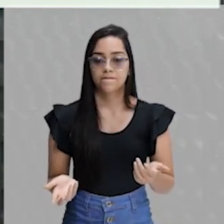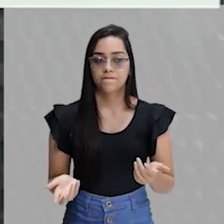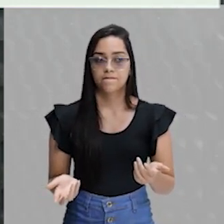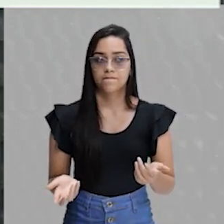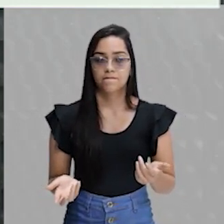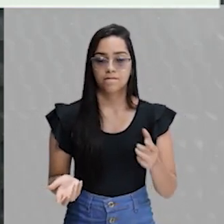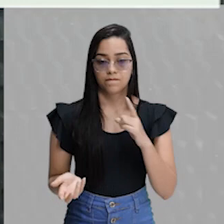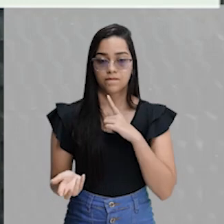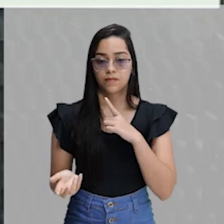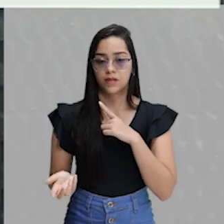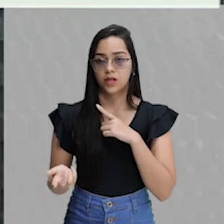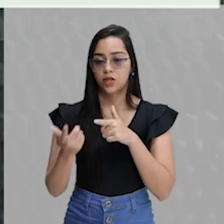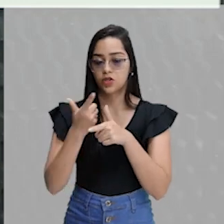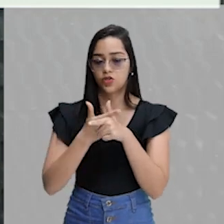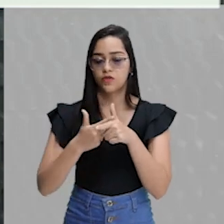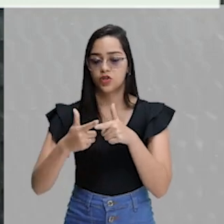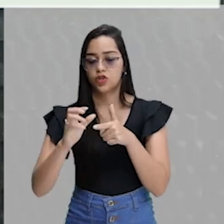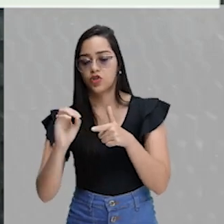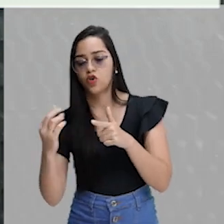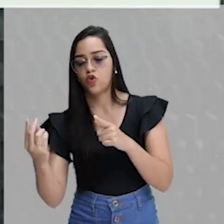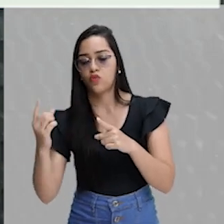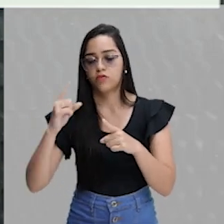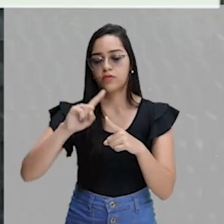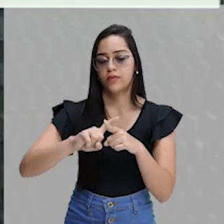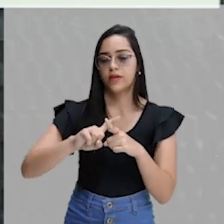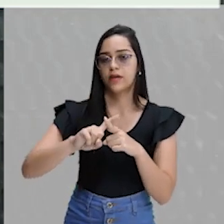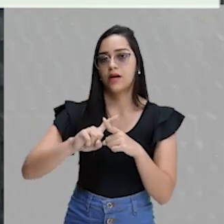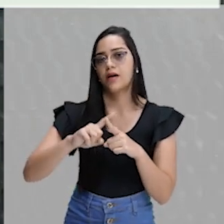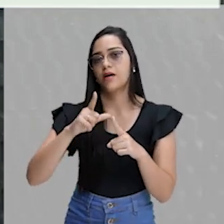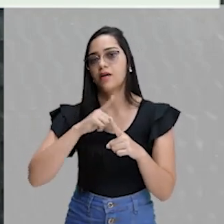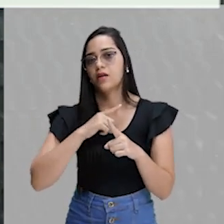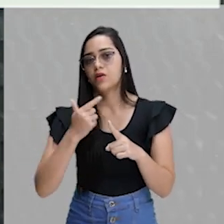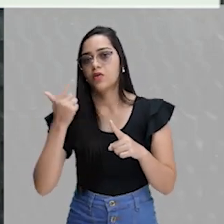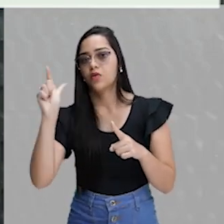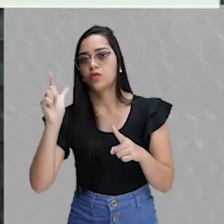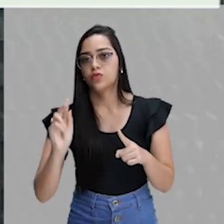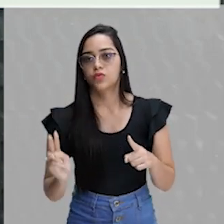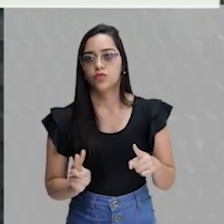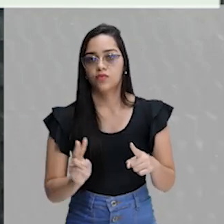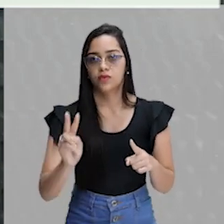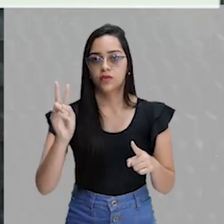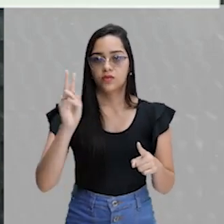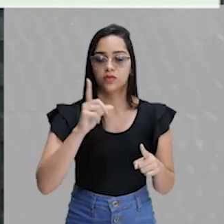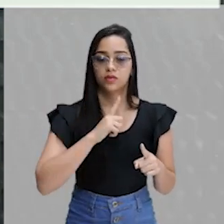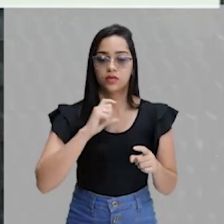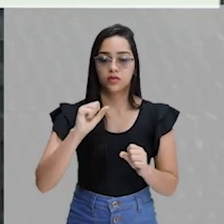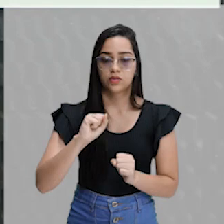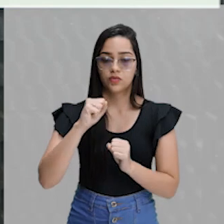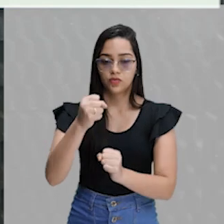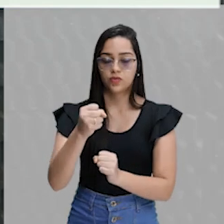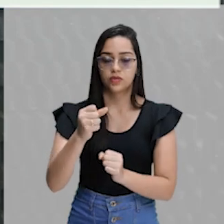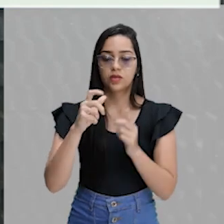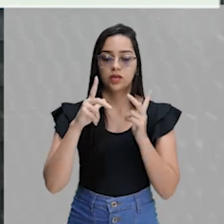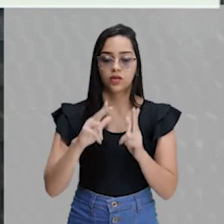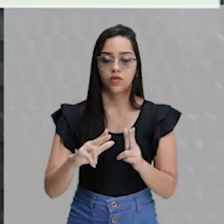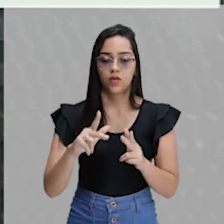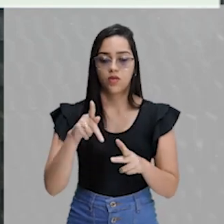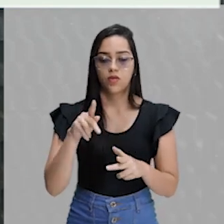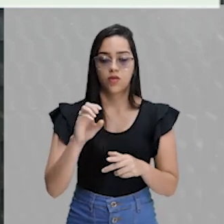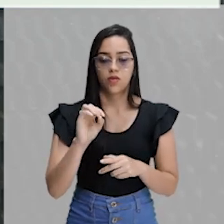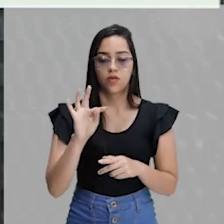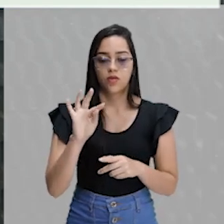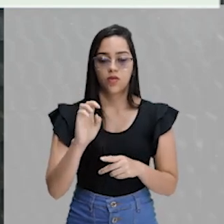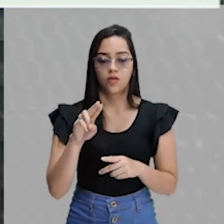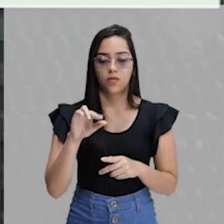a gente tenha que dividir ou multiplicar por algum valor. Então, essa força vai ser potência